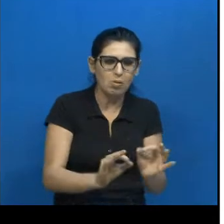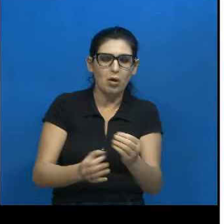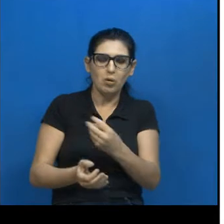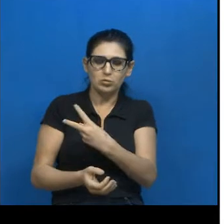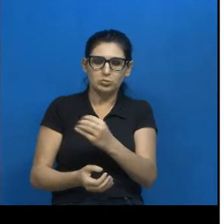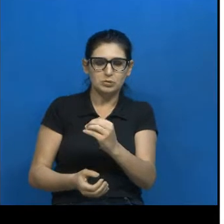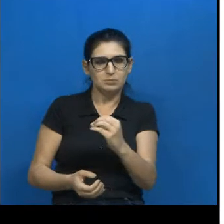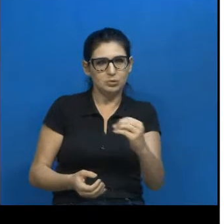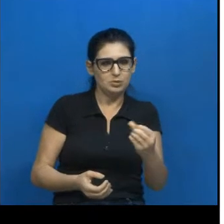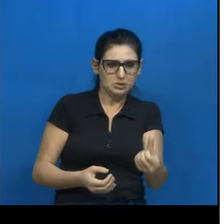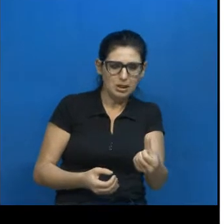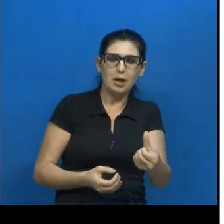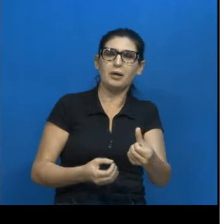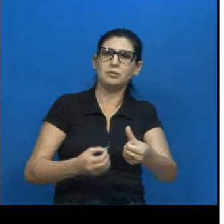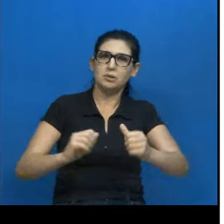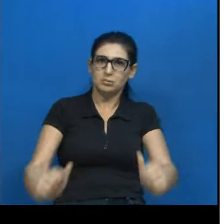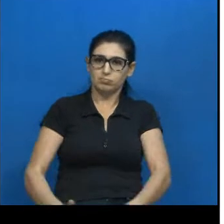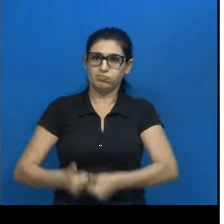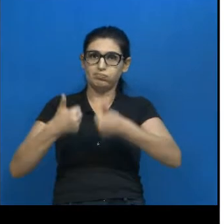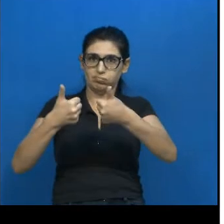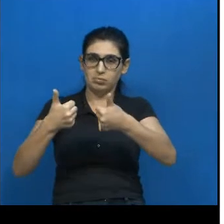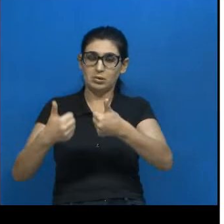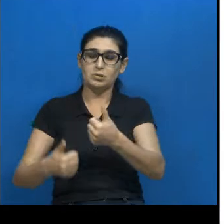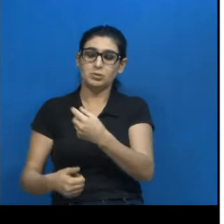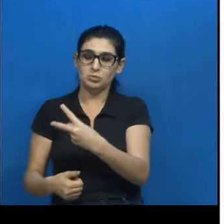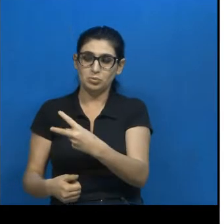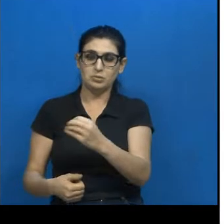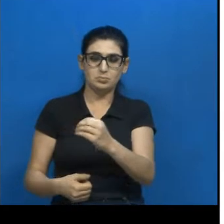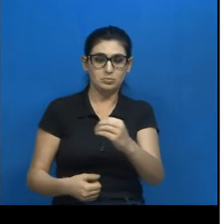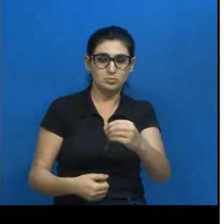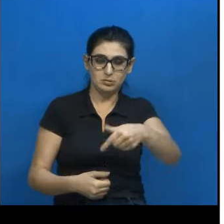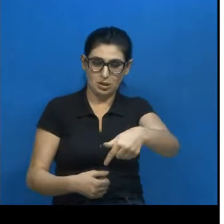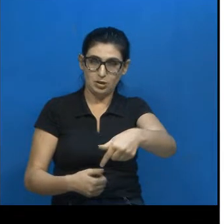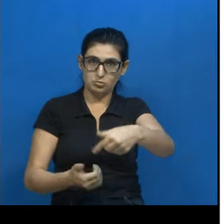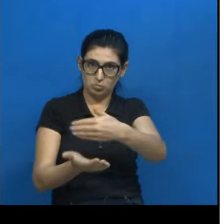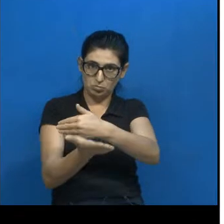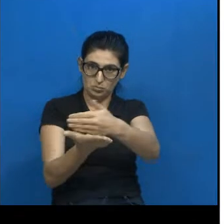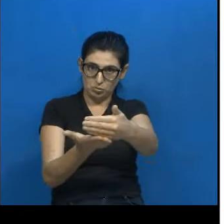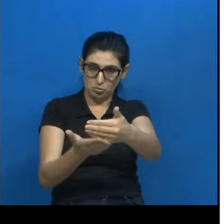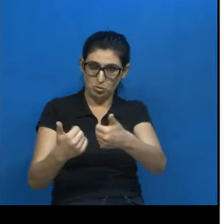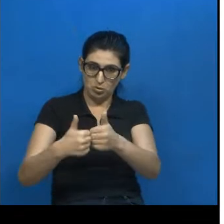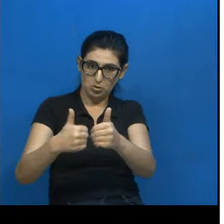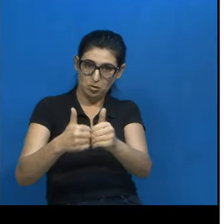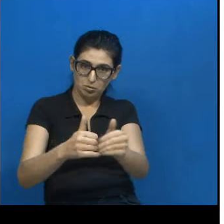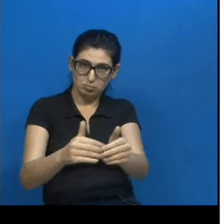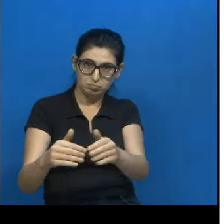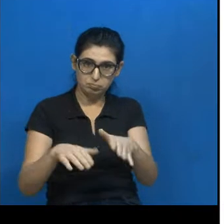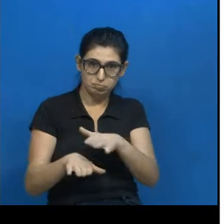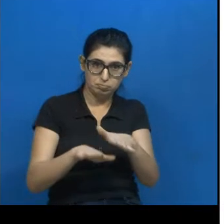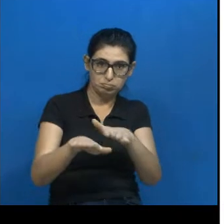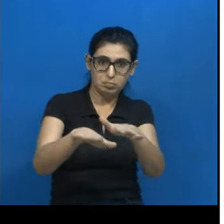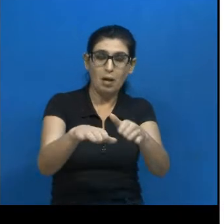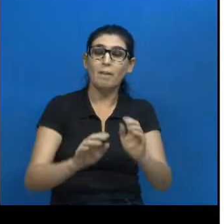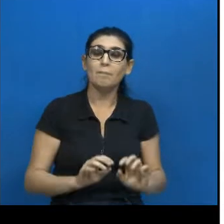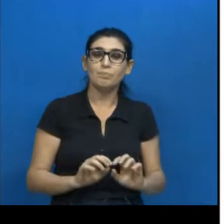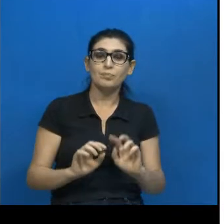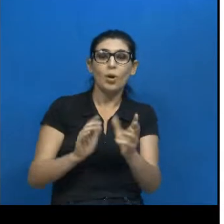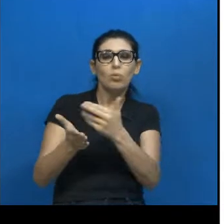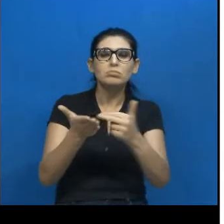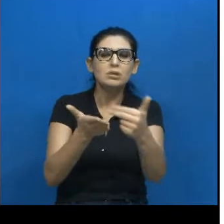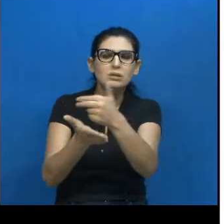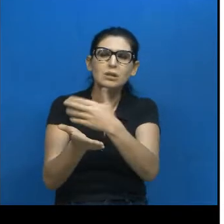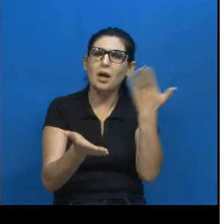em 2007, a gente não tinha cidade desse tamanho. Então, as linhas foram desenhadas naquela época. E o